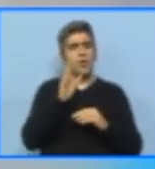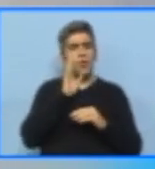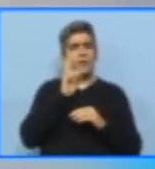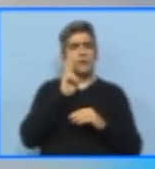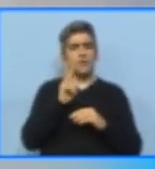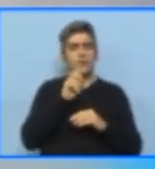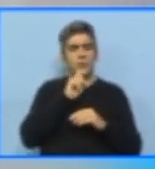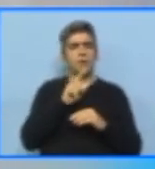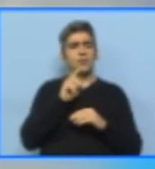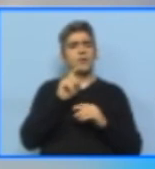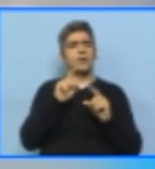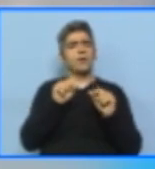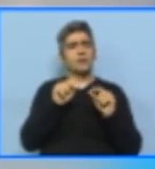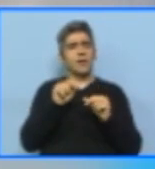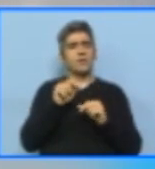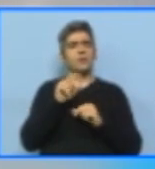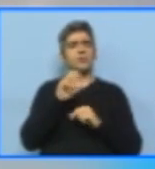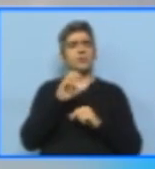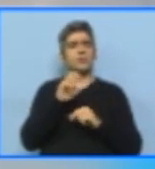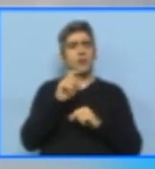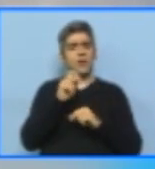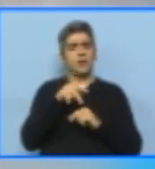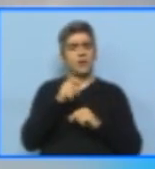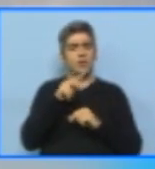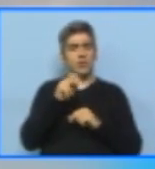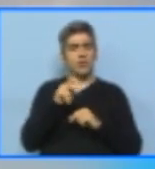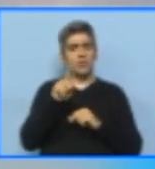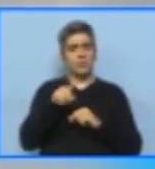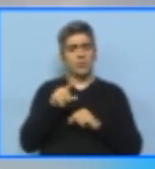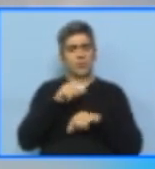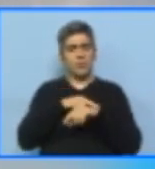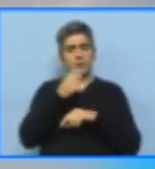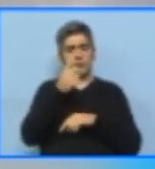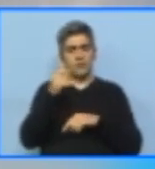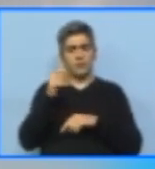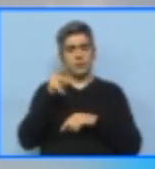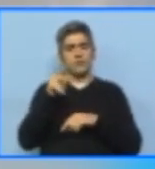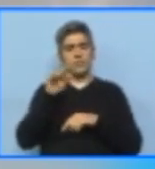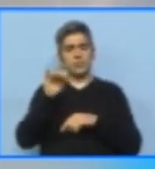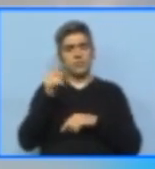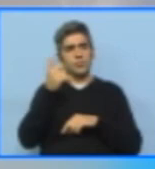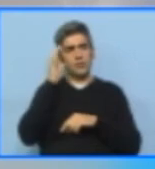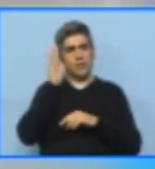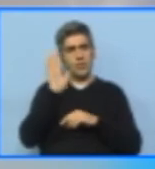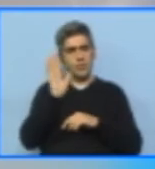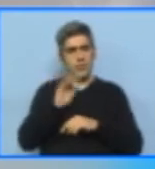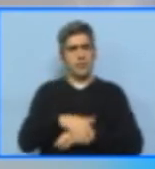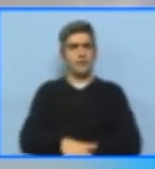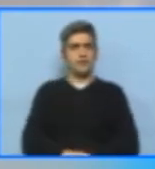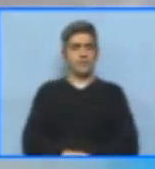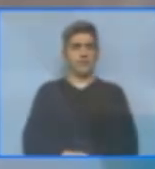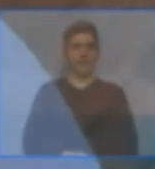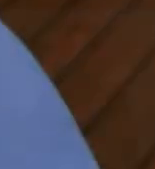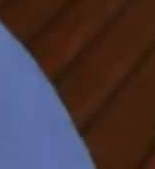a edição rádio do programa Eclésia. É na Antena 1 quando forem 22h45. Boa tarde, até amanhã, se Deus quiser.